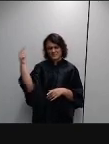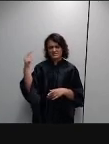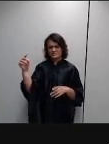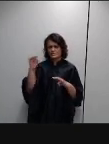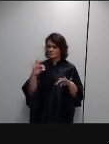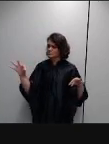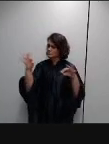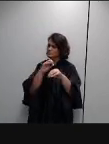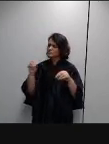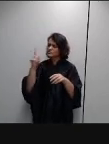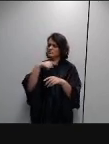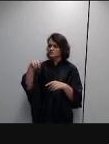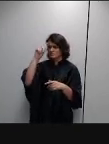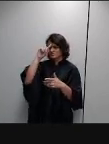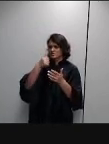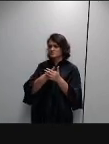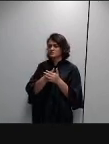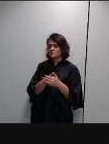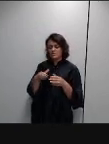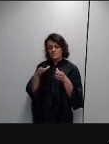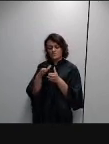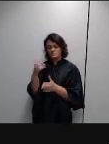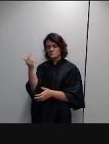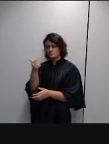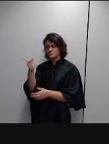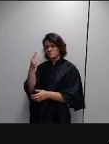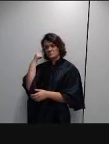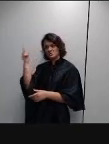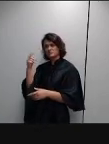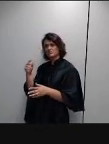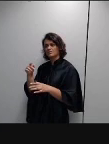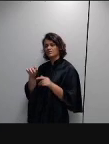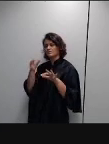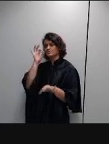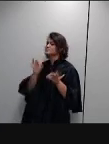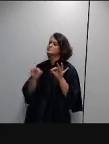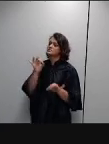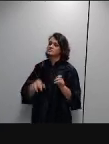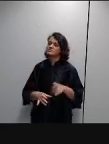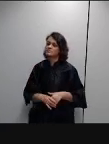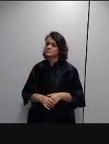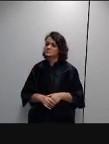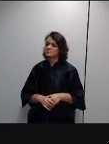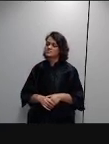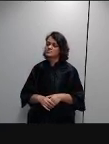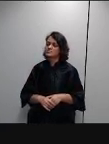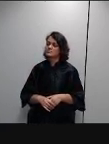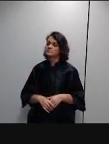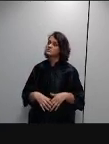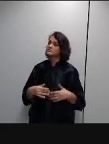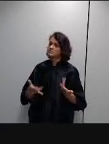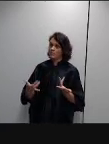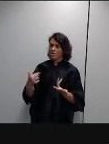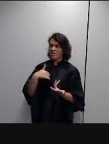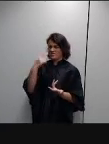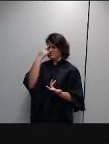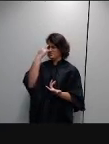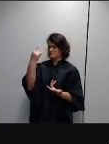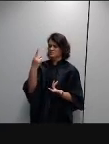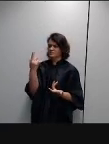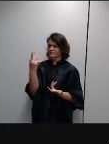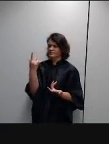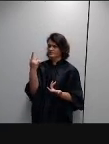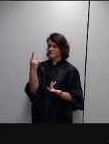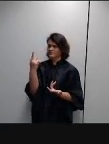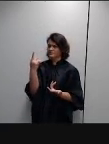estamos decidindo toca uma segunda turma com relação à natureza jurídica e então eu fiquei pensando Aceito